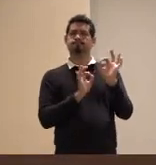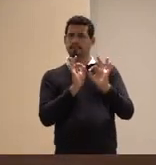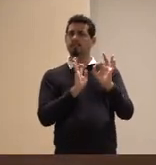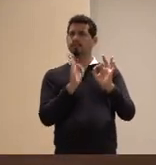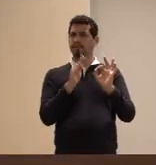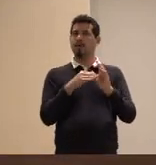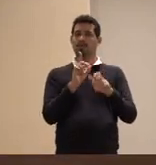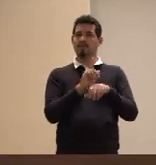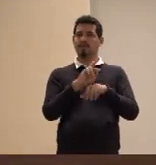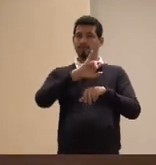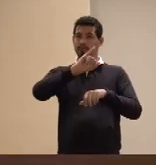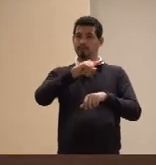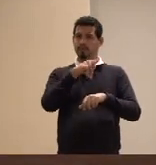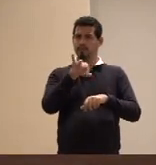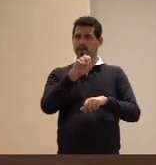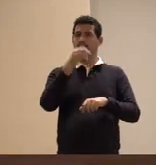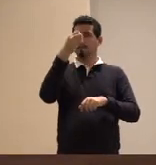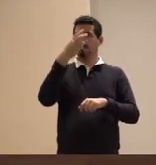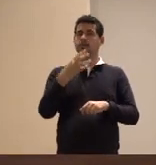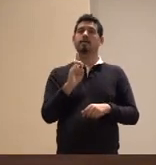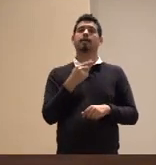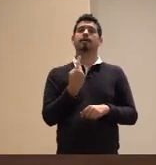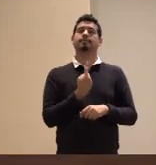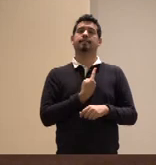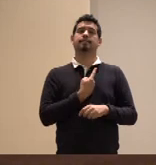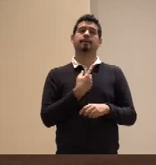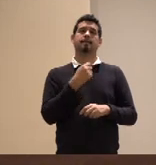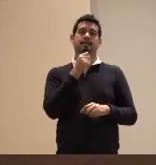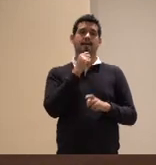doutor João, que estamos em